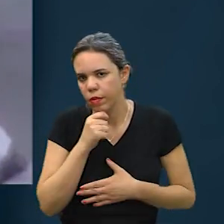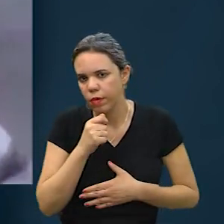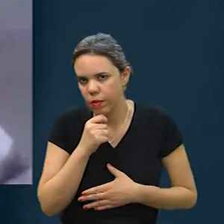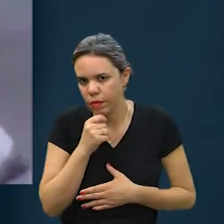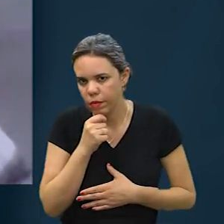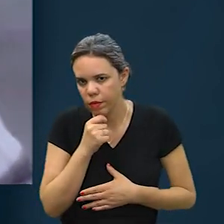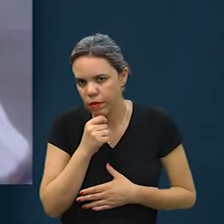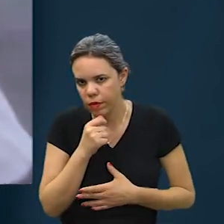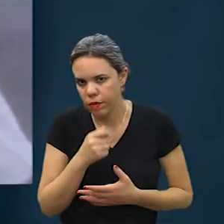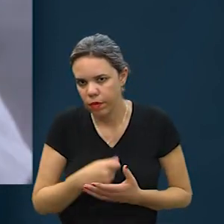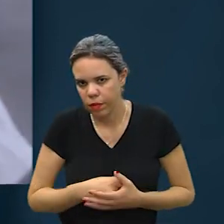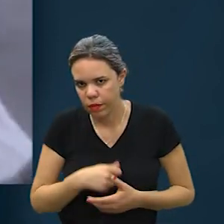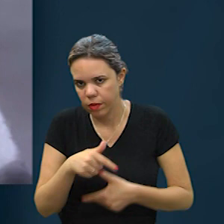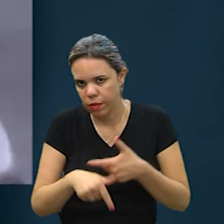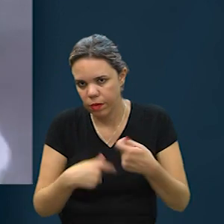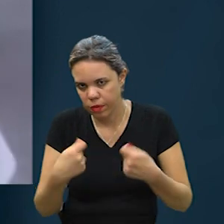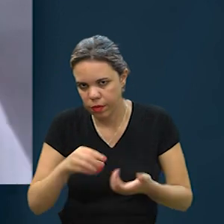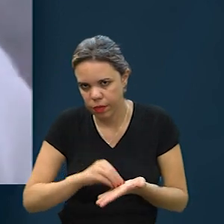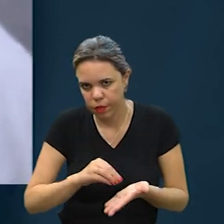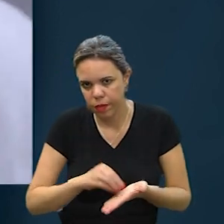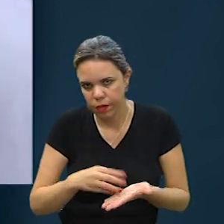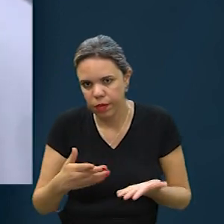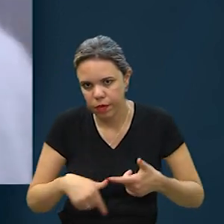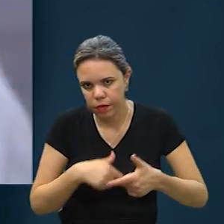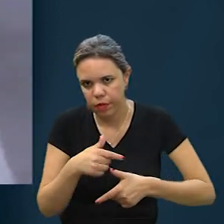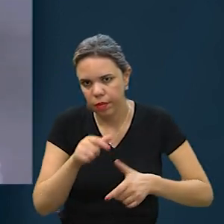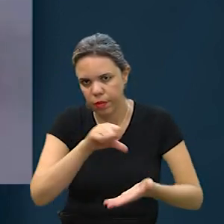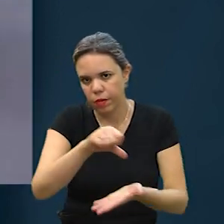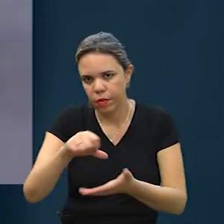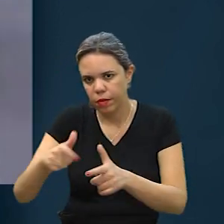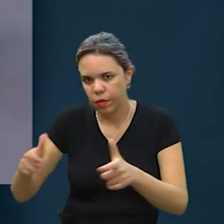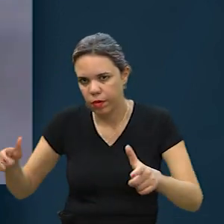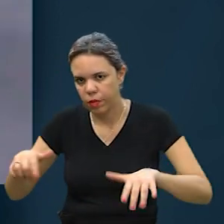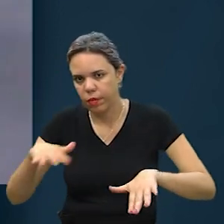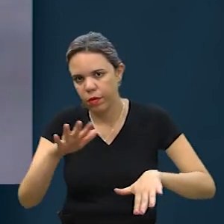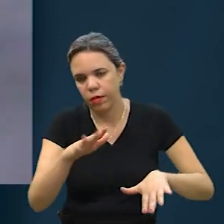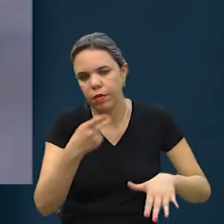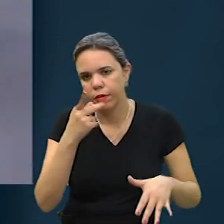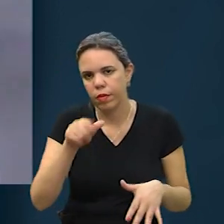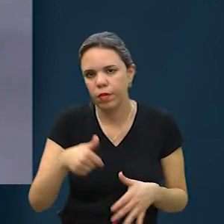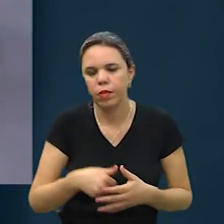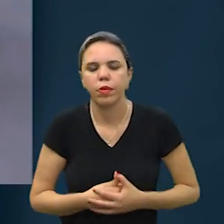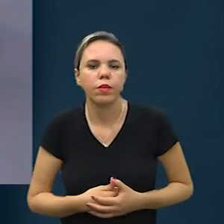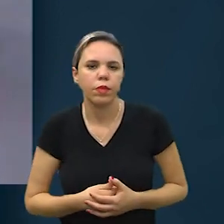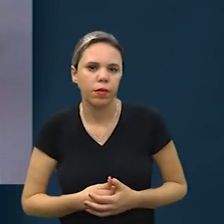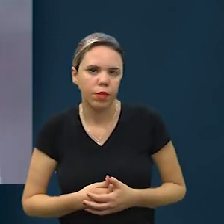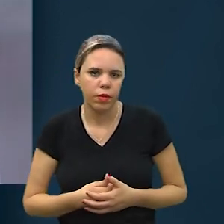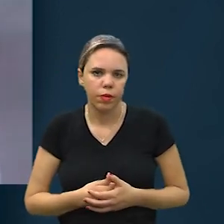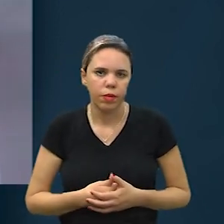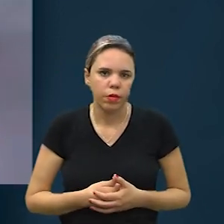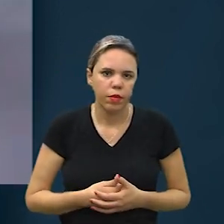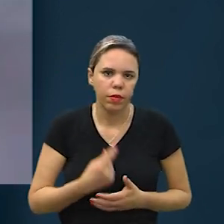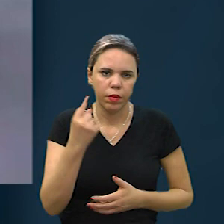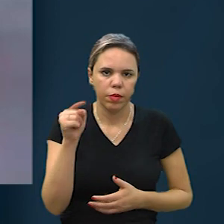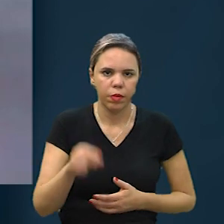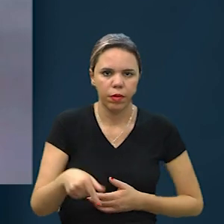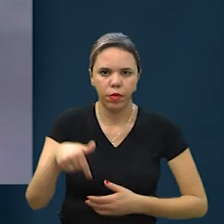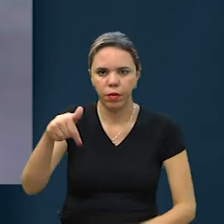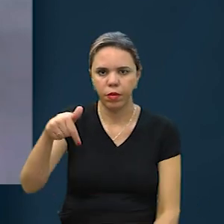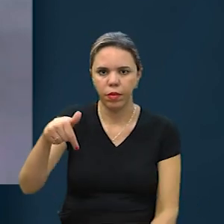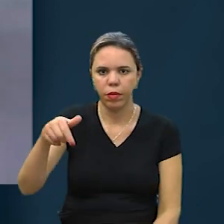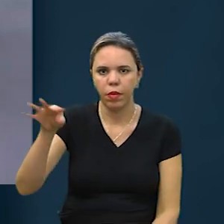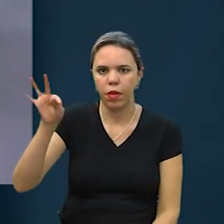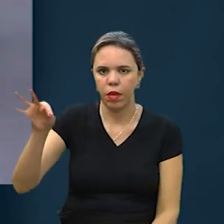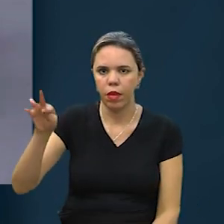governamentais ainda estão por trabalhar isso, alguns locais já avançaram, depois eu comento com você, mas